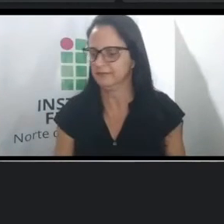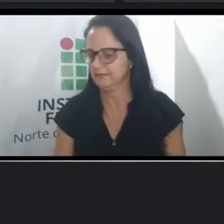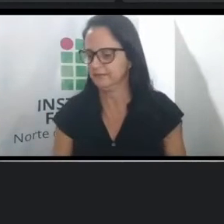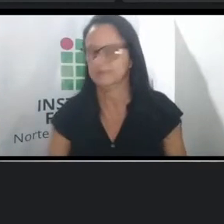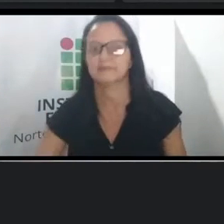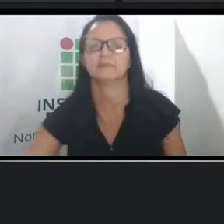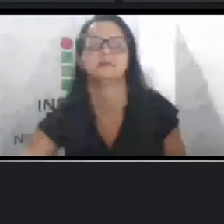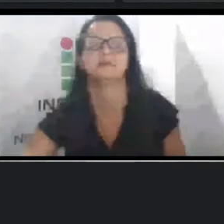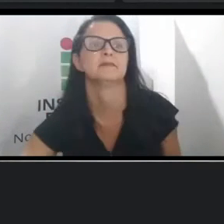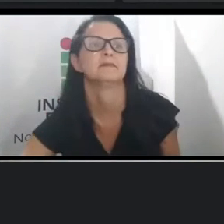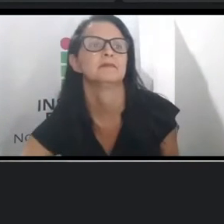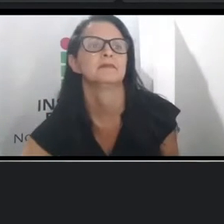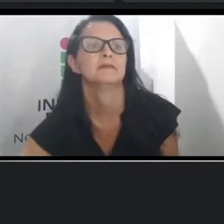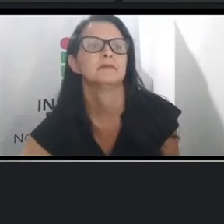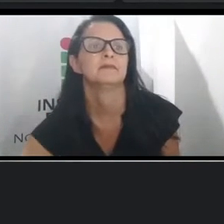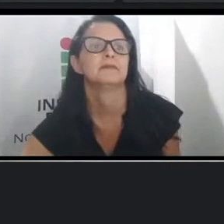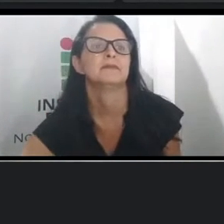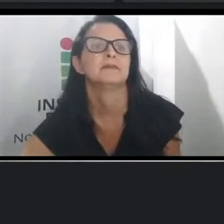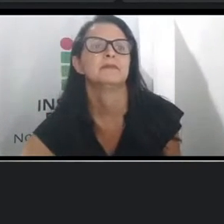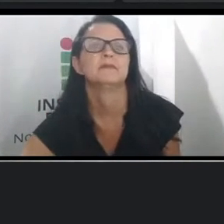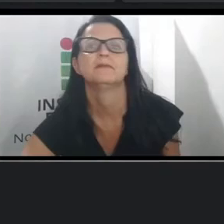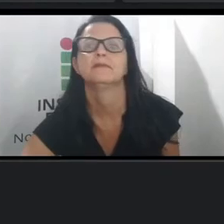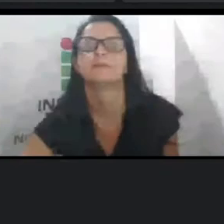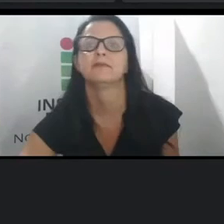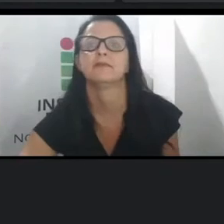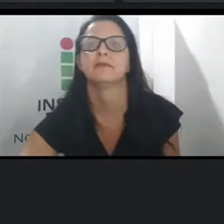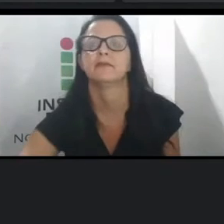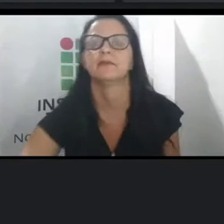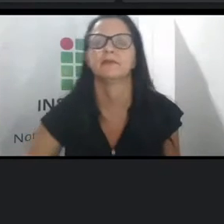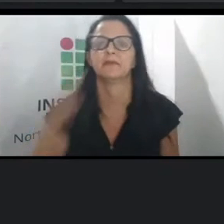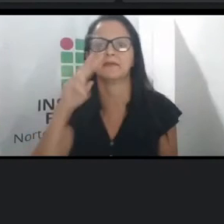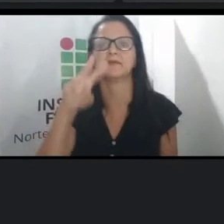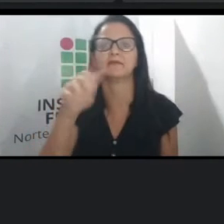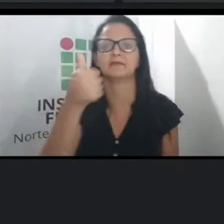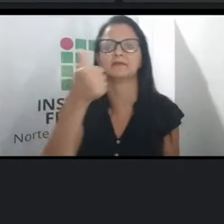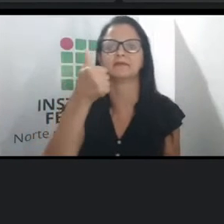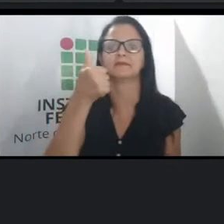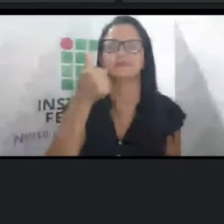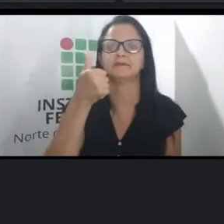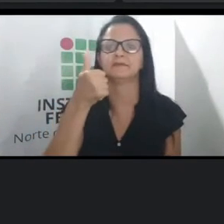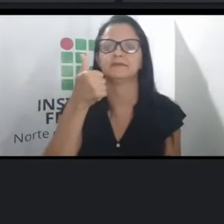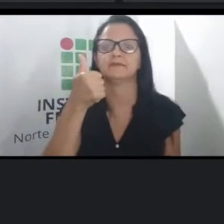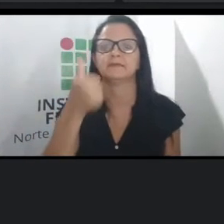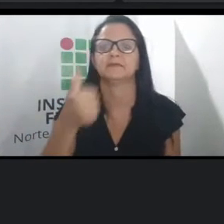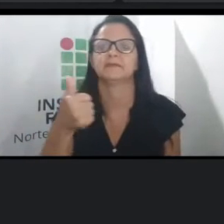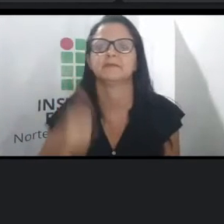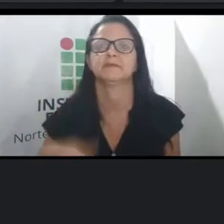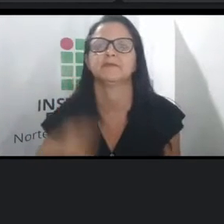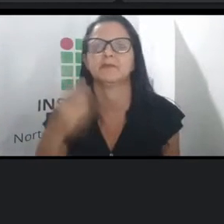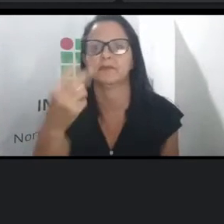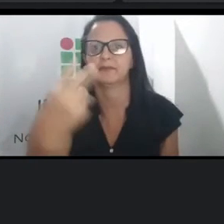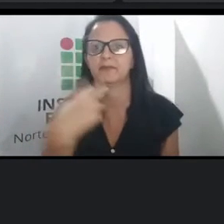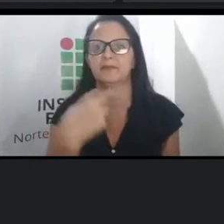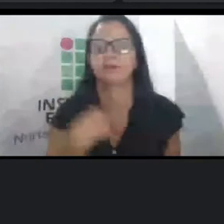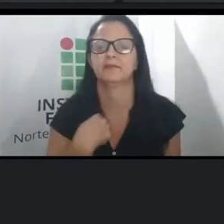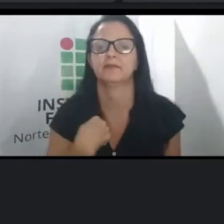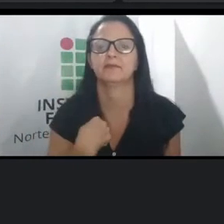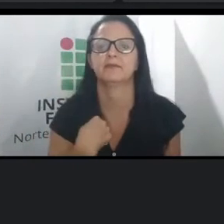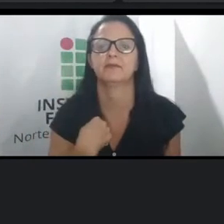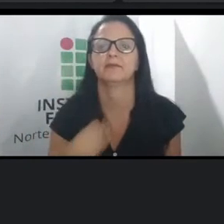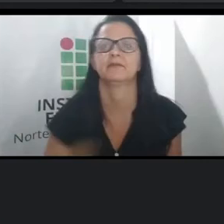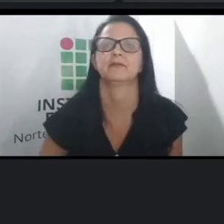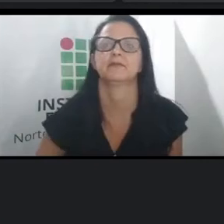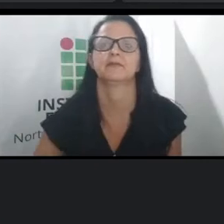Fone, abafador, o pino e o abafador é importantíssimo devido ao barulho, dependendo do local,